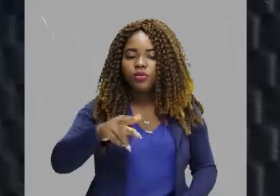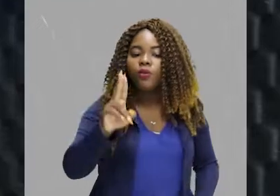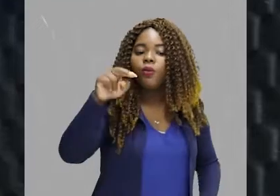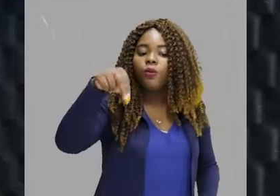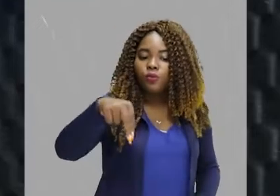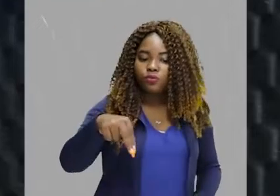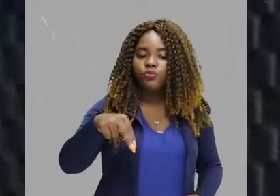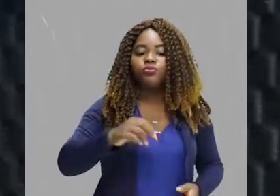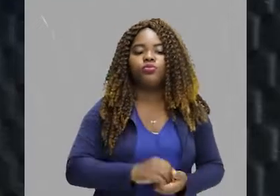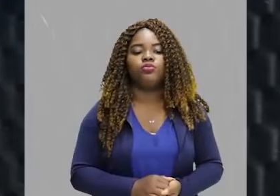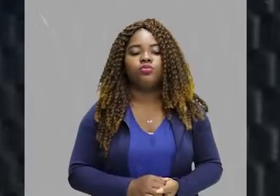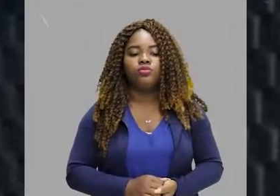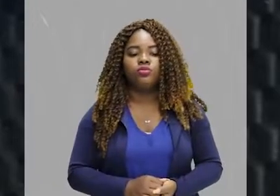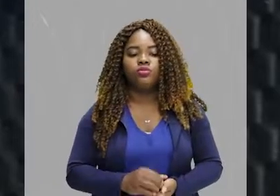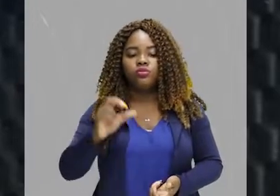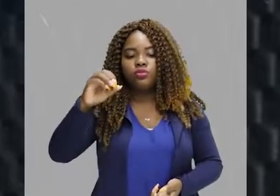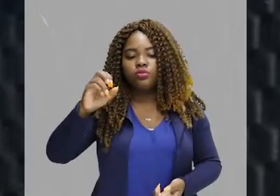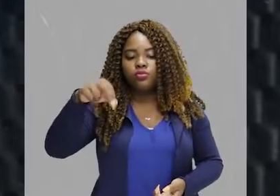foi uma comissão de